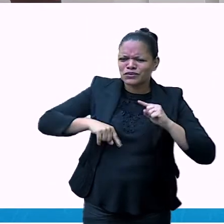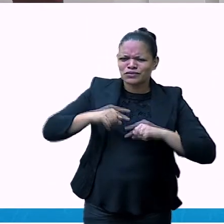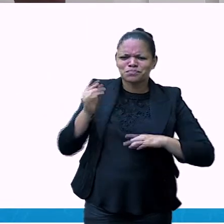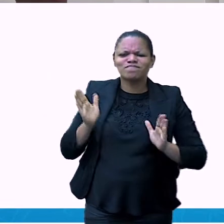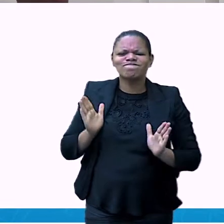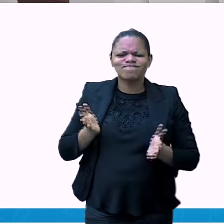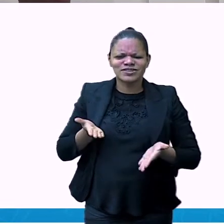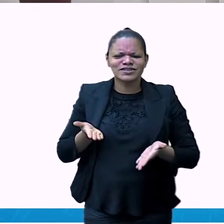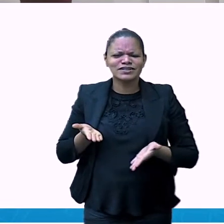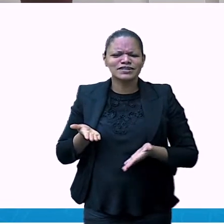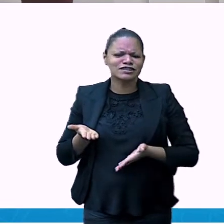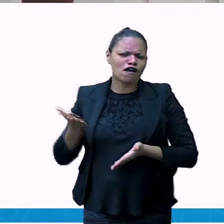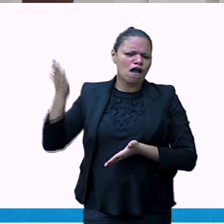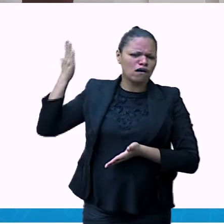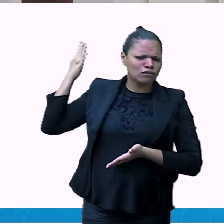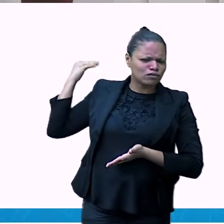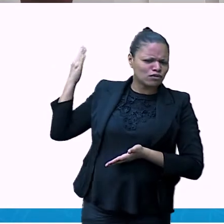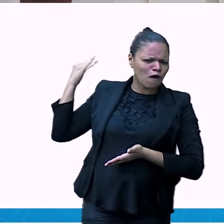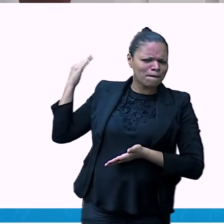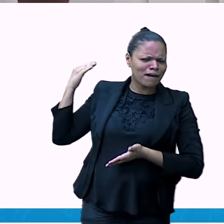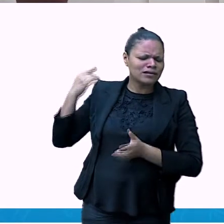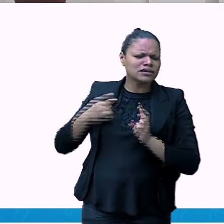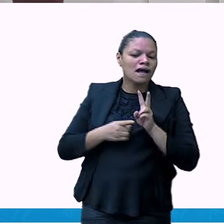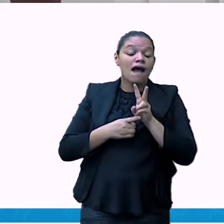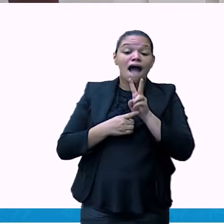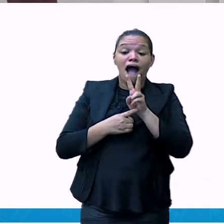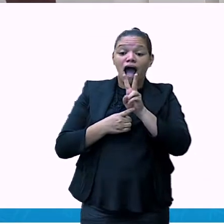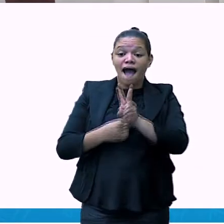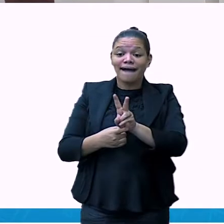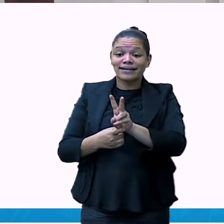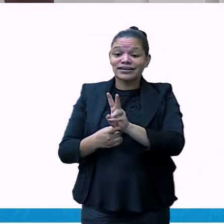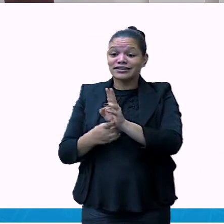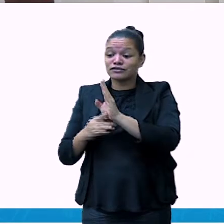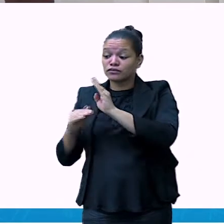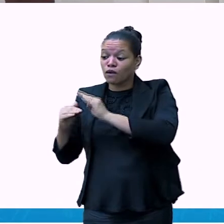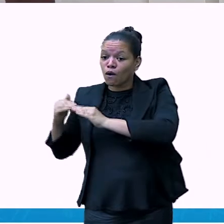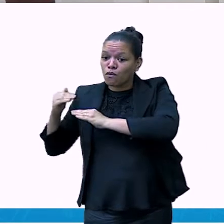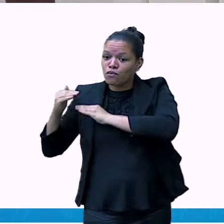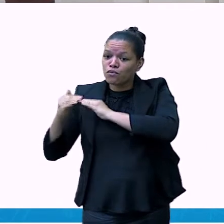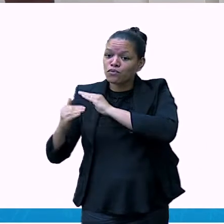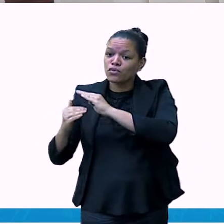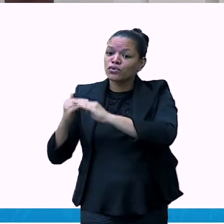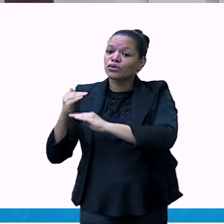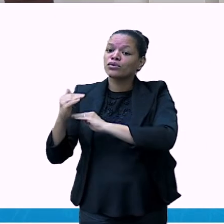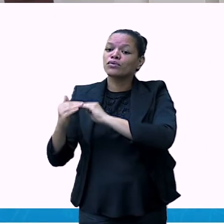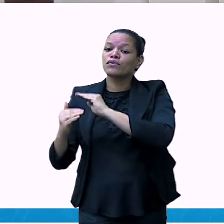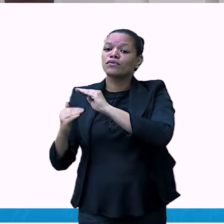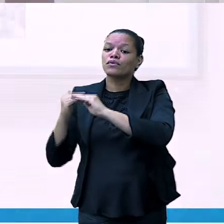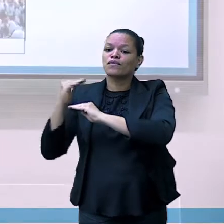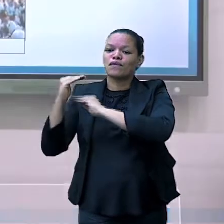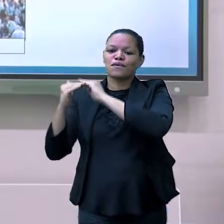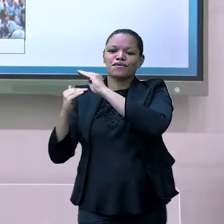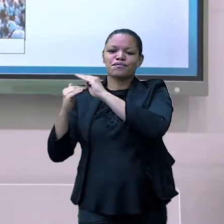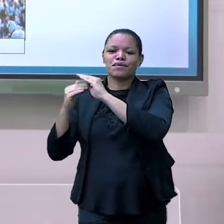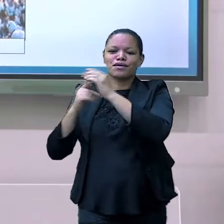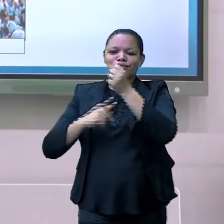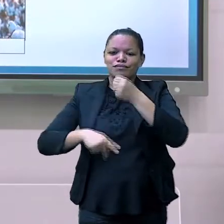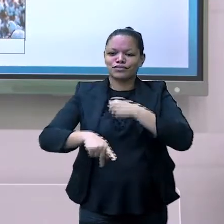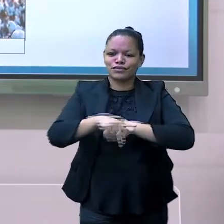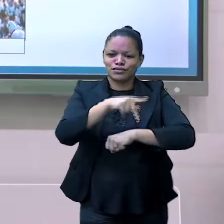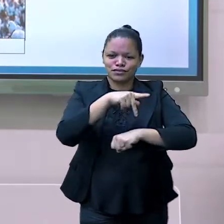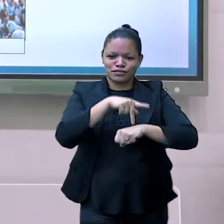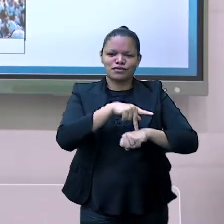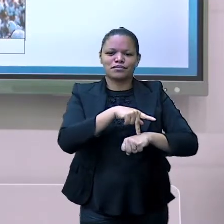grande potência, né? E ainda assim continua fazendo toda essa força da economia do país. Mas o país